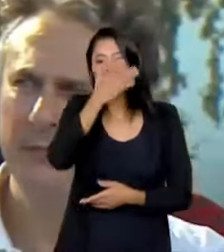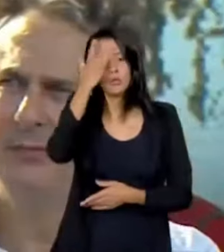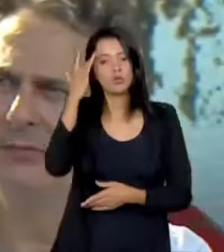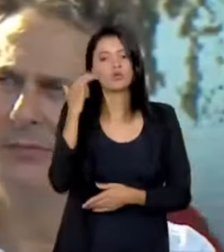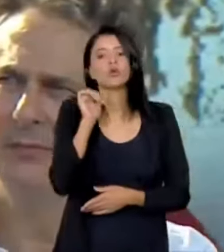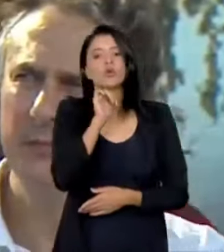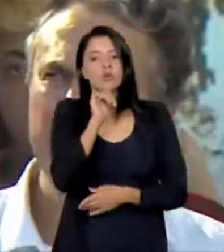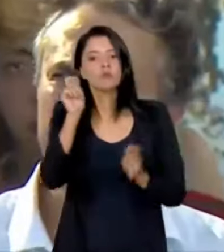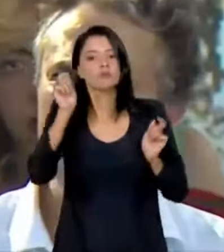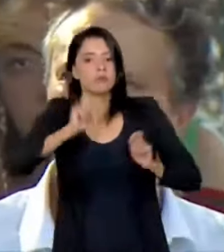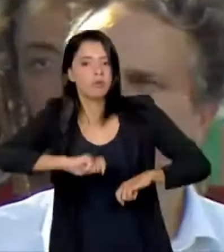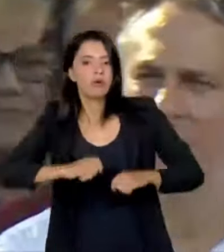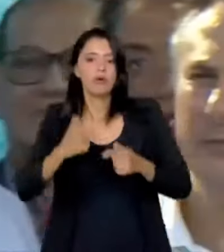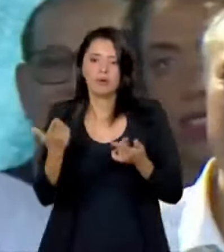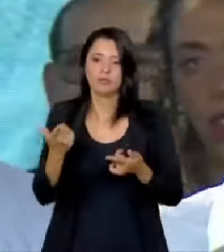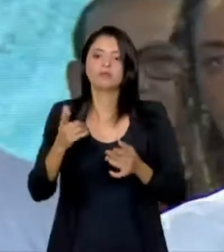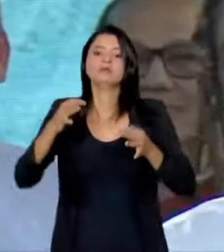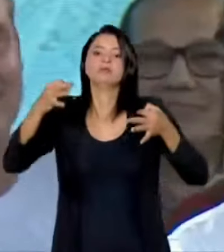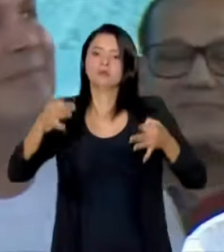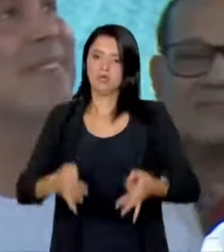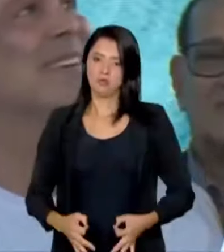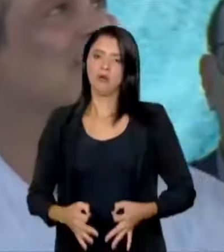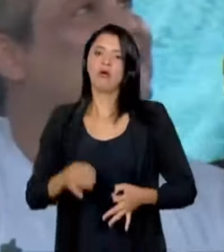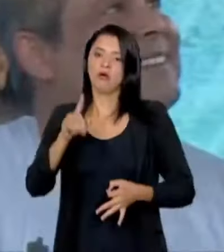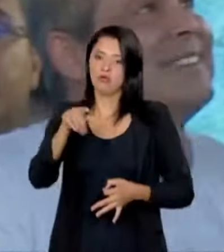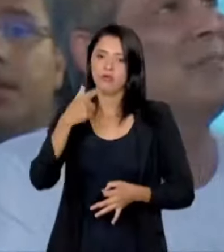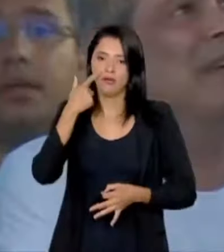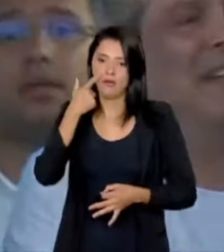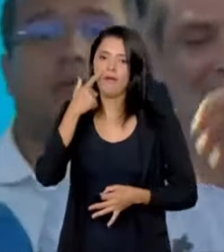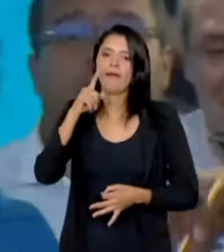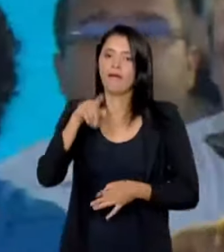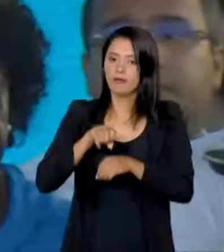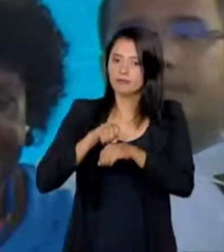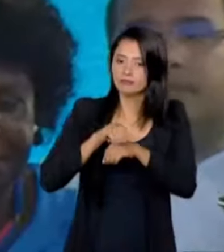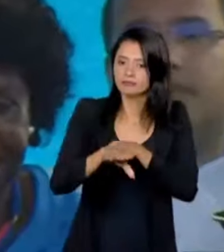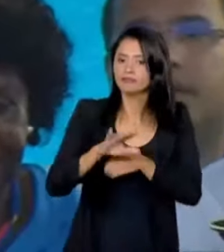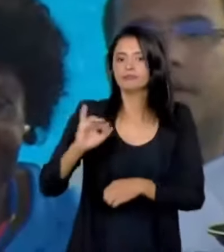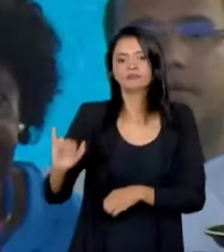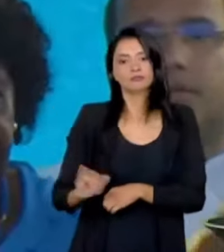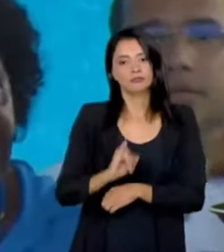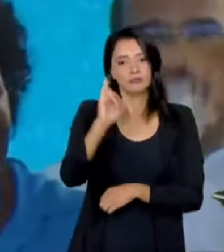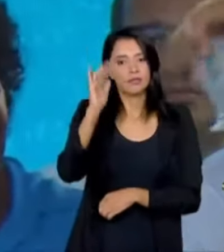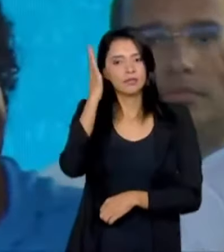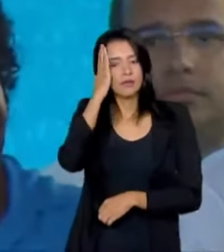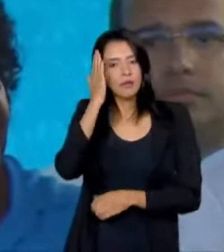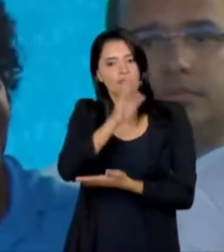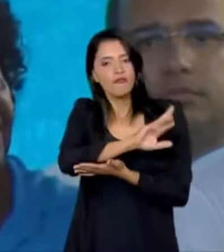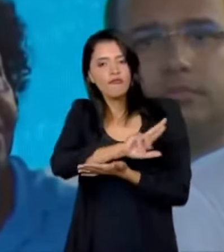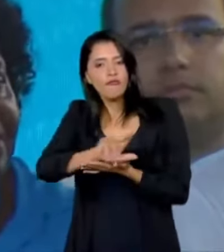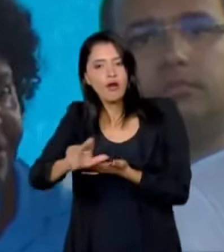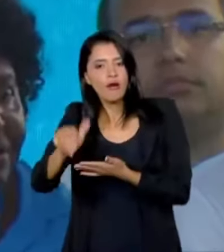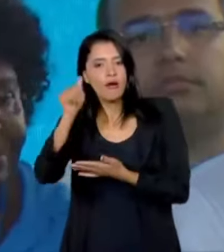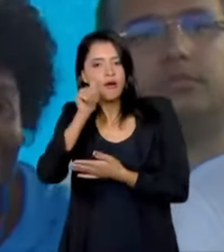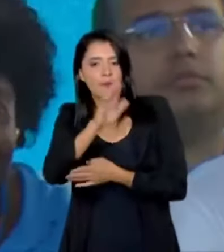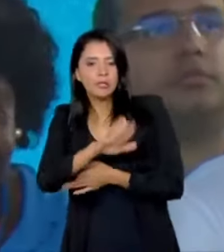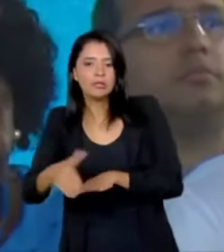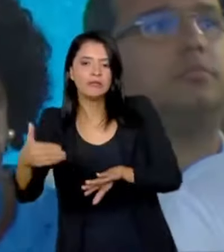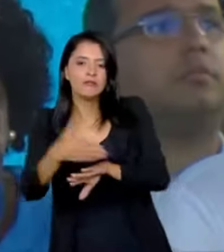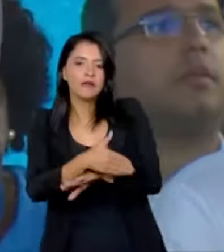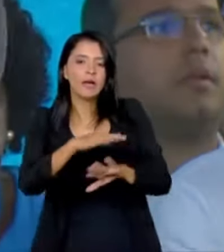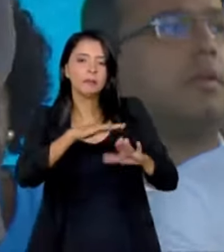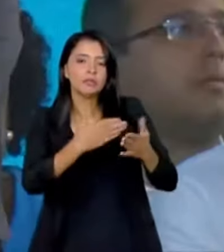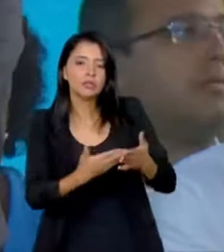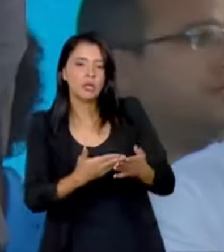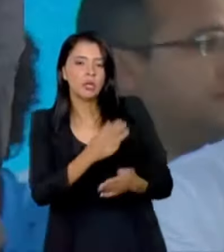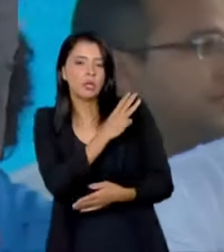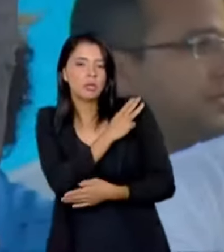terem dignidade menstrual. Esse é um recado muito importante, porque a gente sabe que tem muitas meninas que vão para a escola, para o ensino